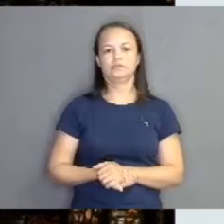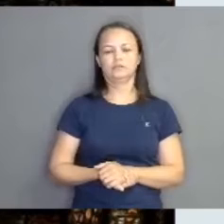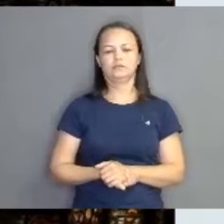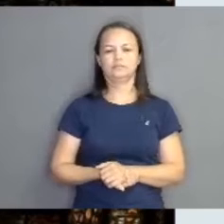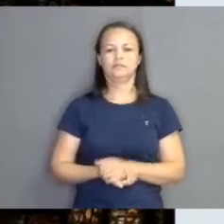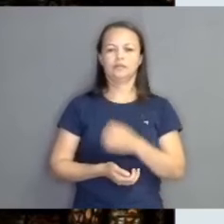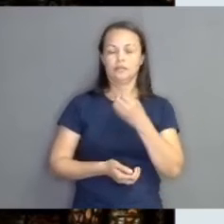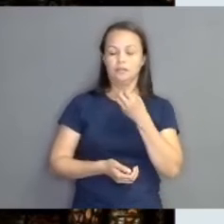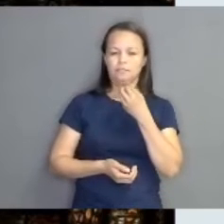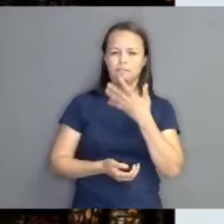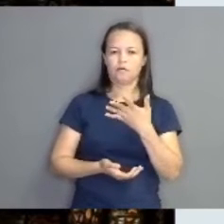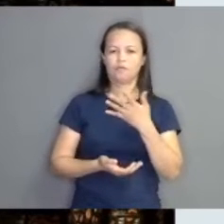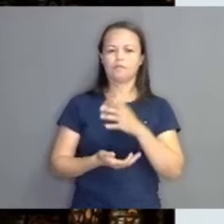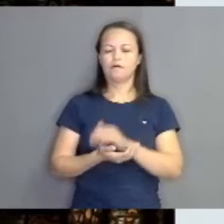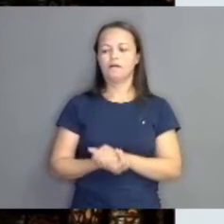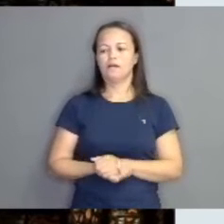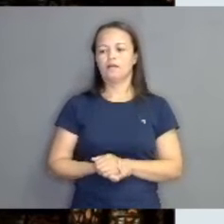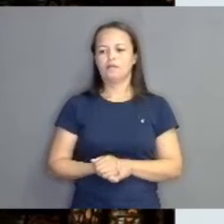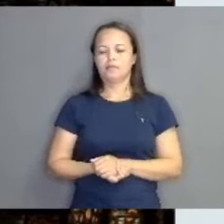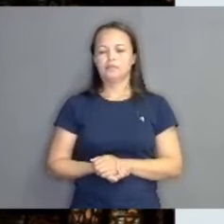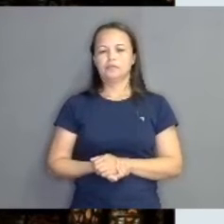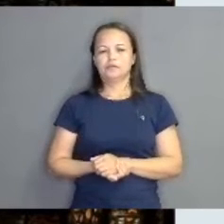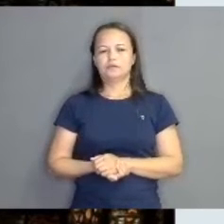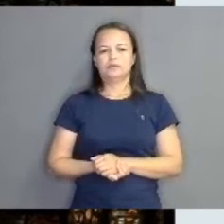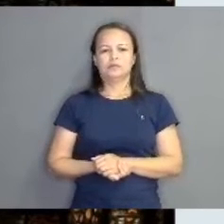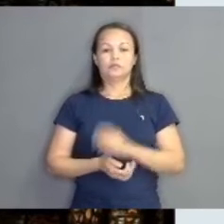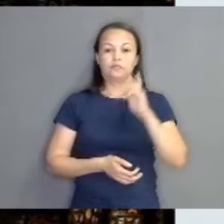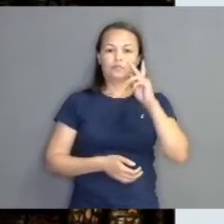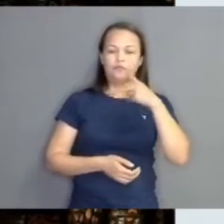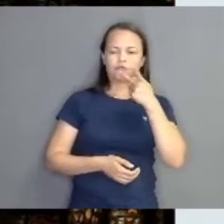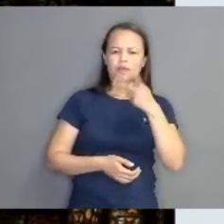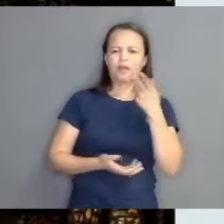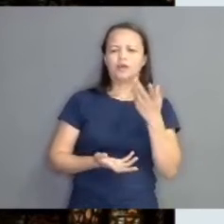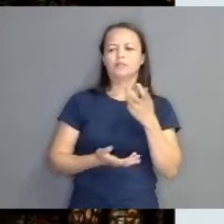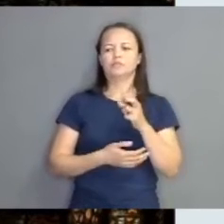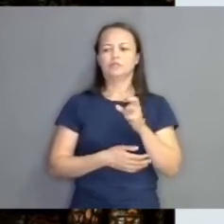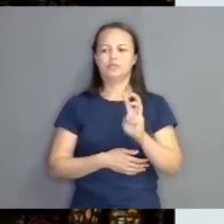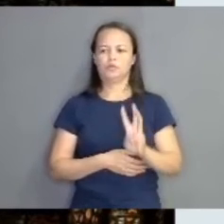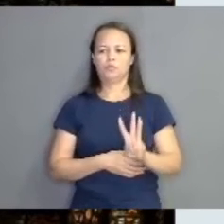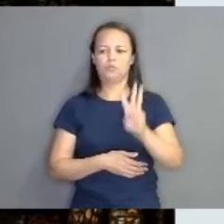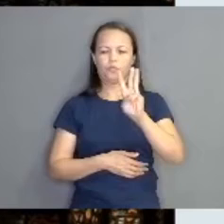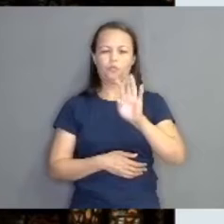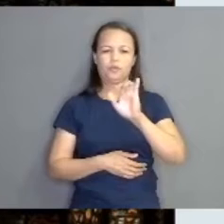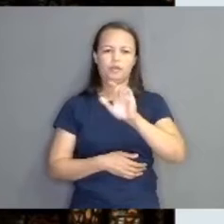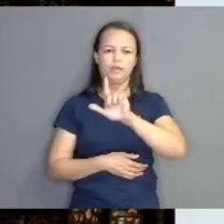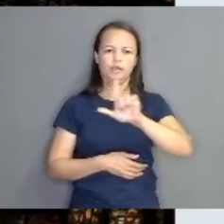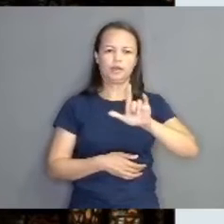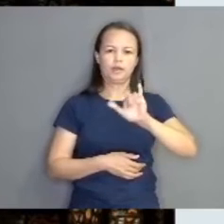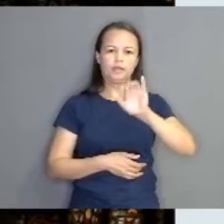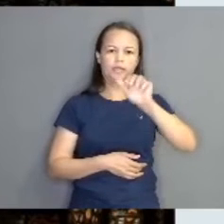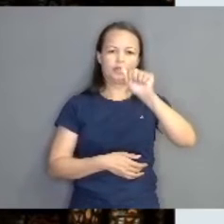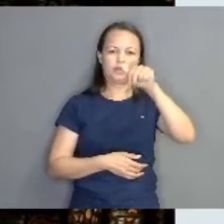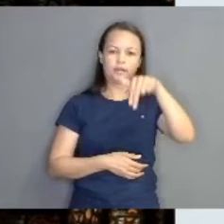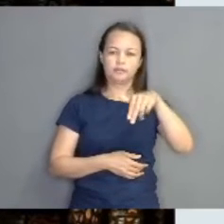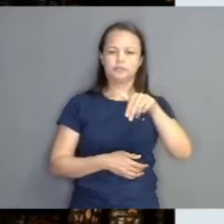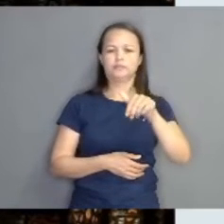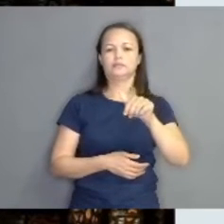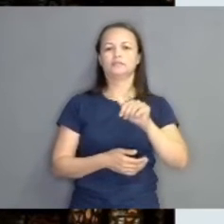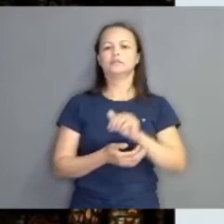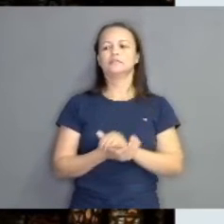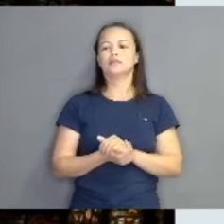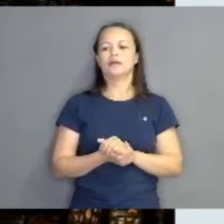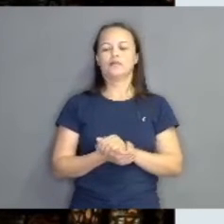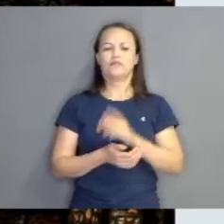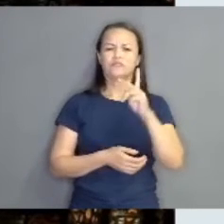Bom, pessoal, quando falamos de William Shakespeare, falamos